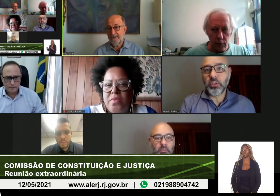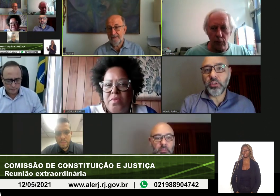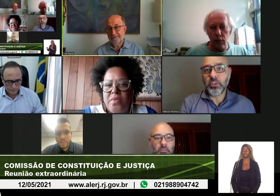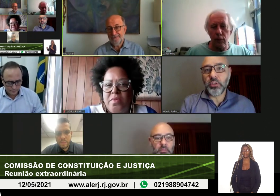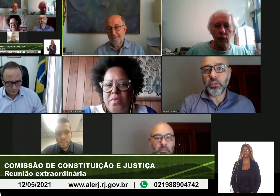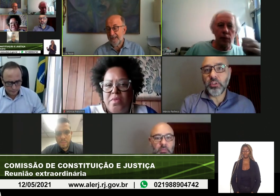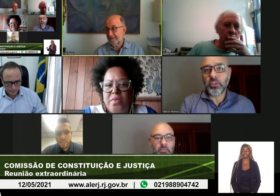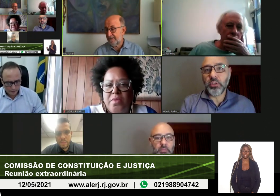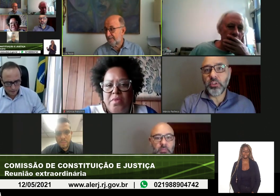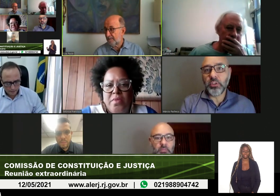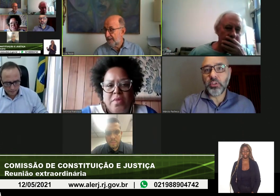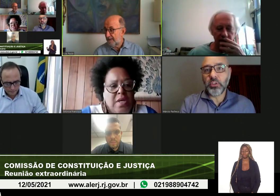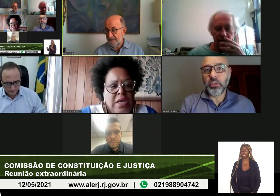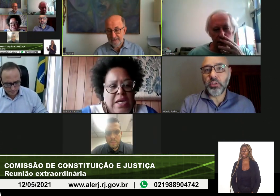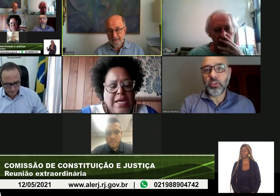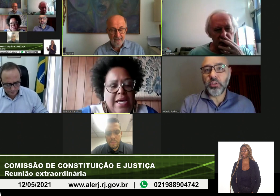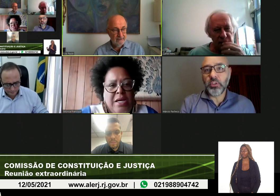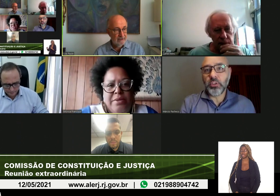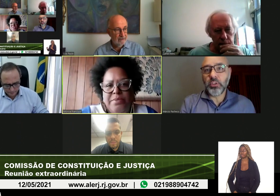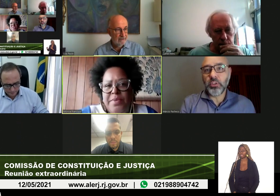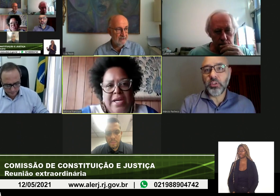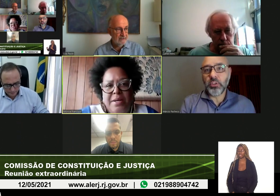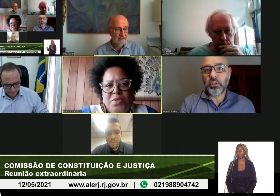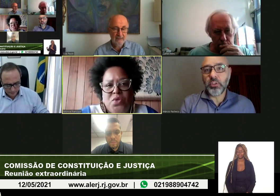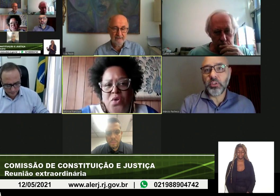aqui. Cobrar, né?